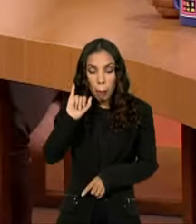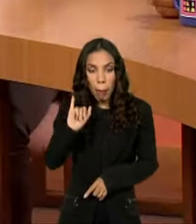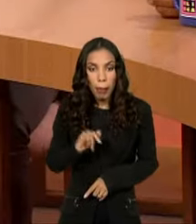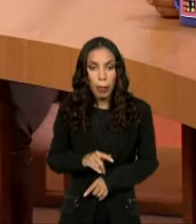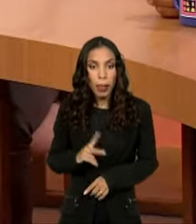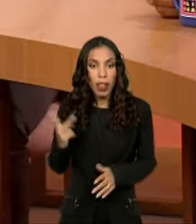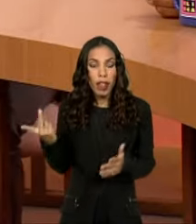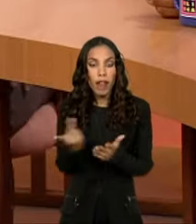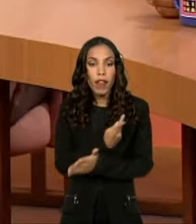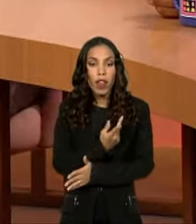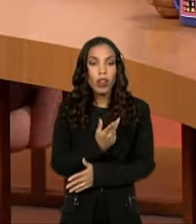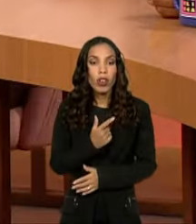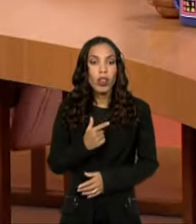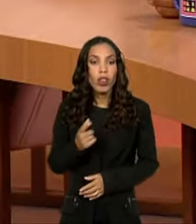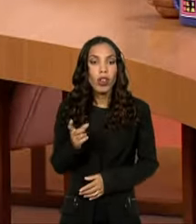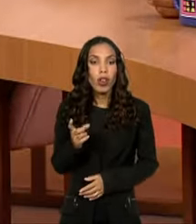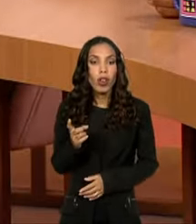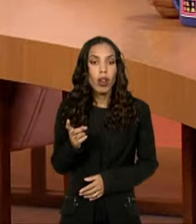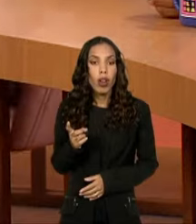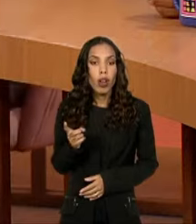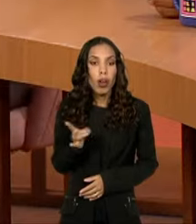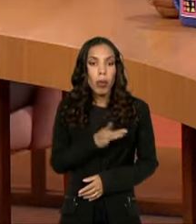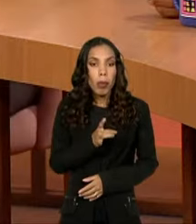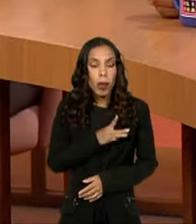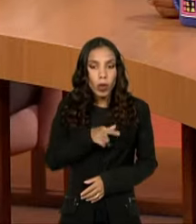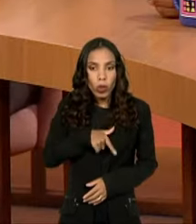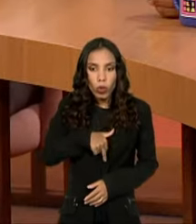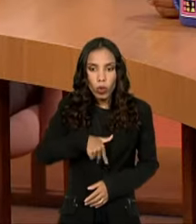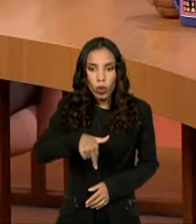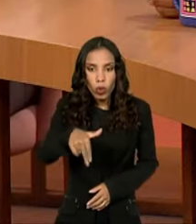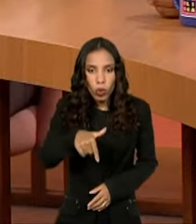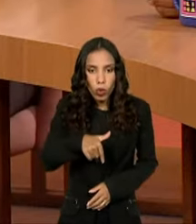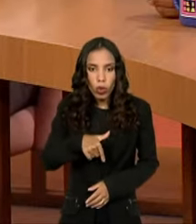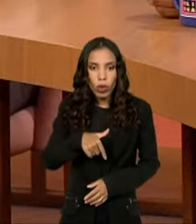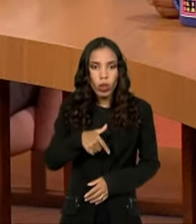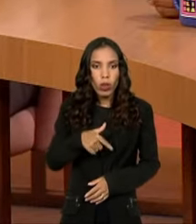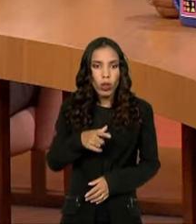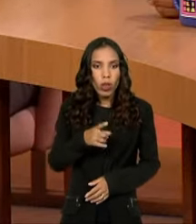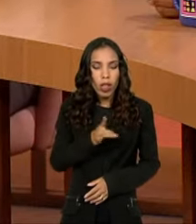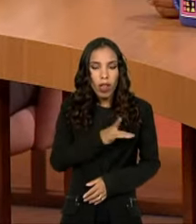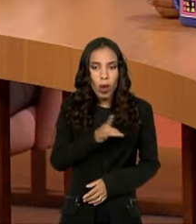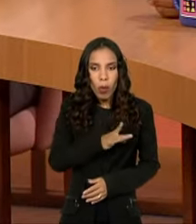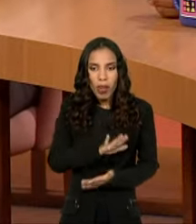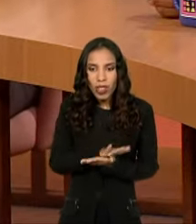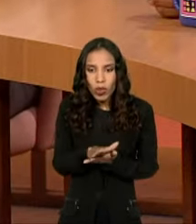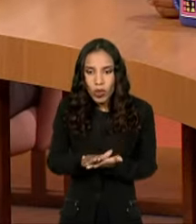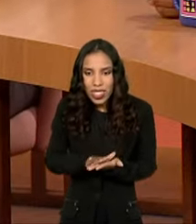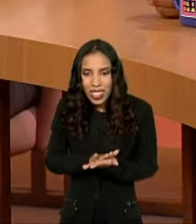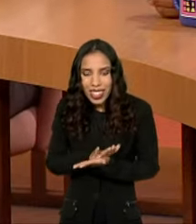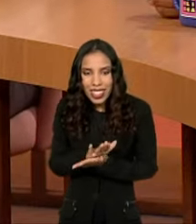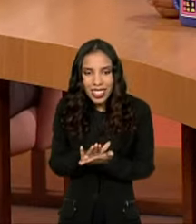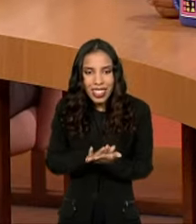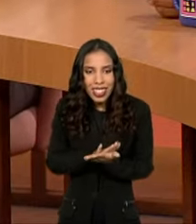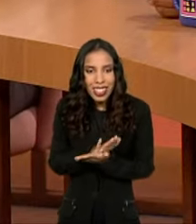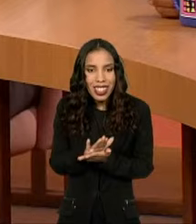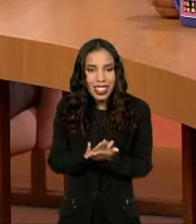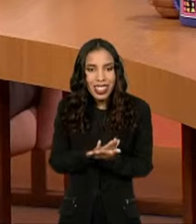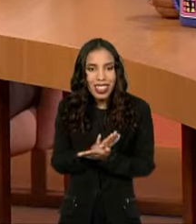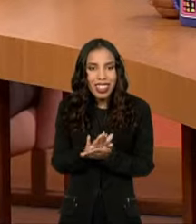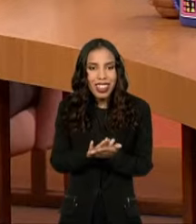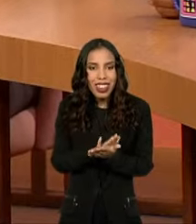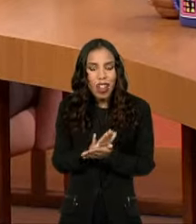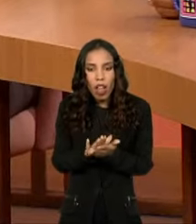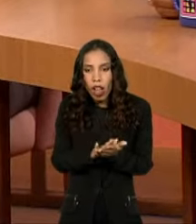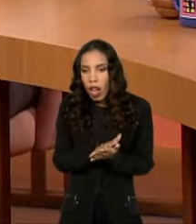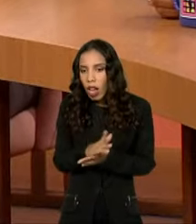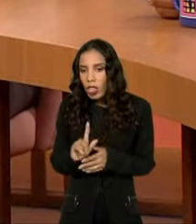comigo é que eu não me permiti ter medo de atravessar a rua. Entendeu? Eu fiquei sem medo de nada. E aí, tinha uma hora que eu tinha que desaguar.